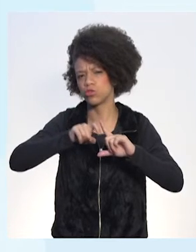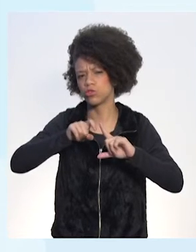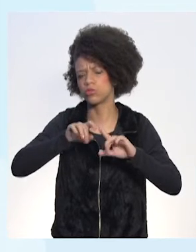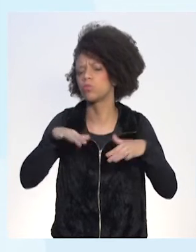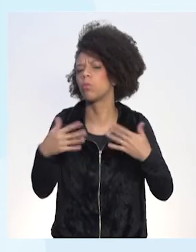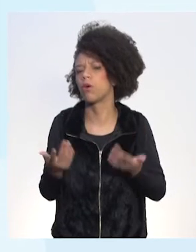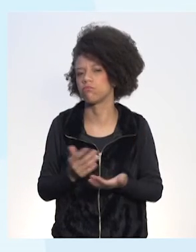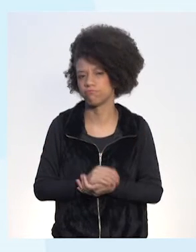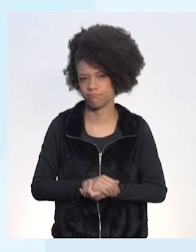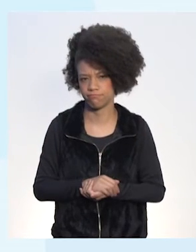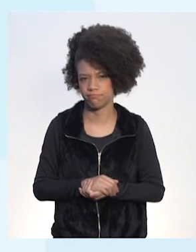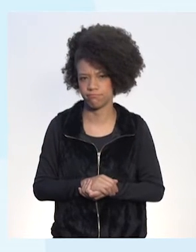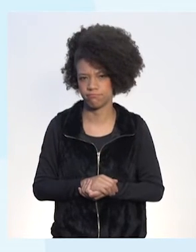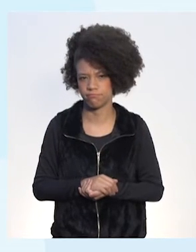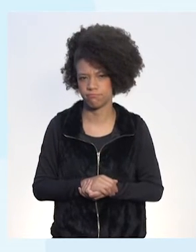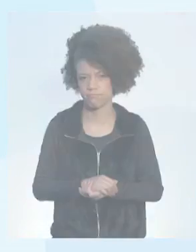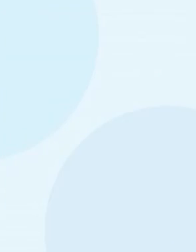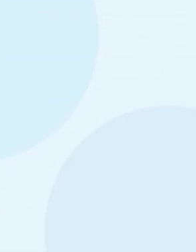triângulo?